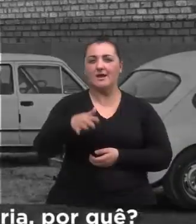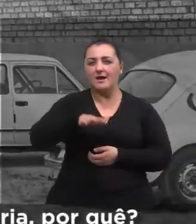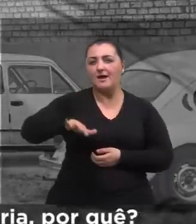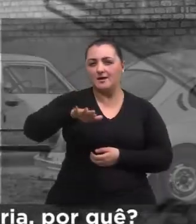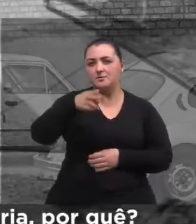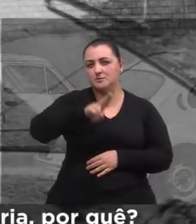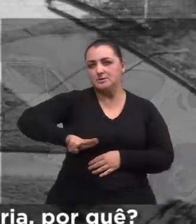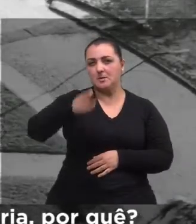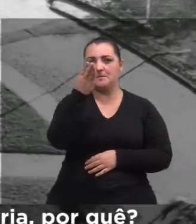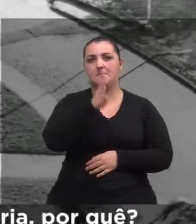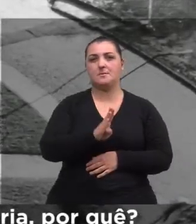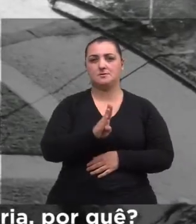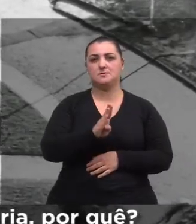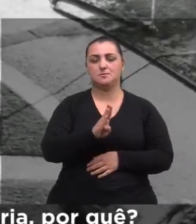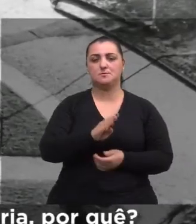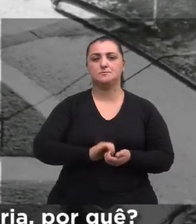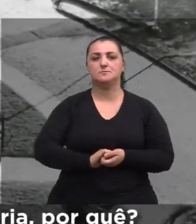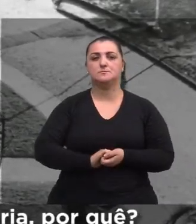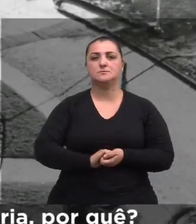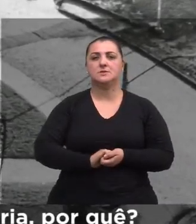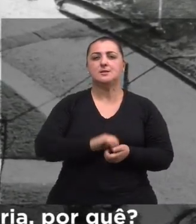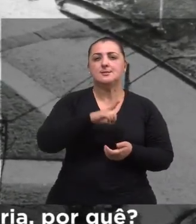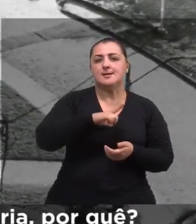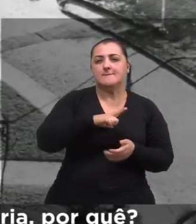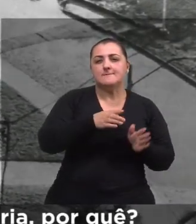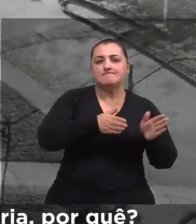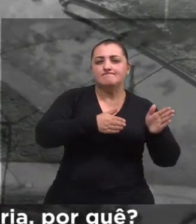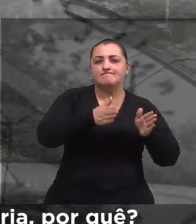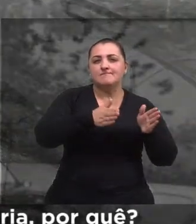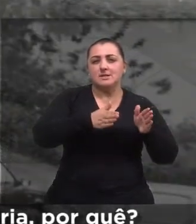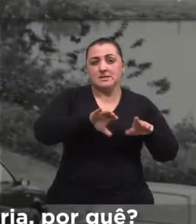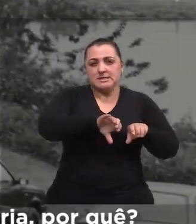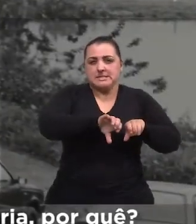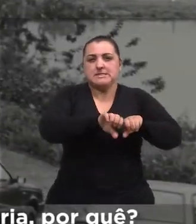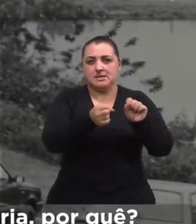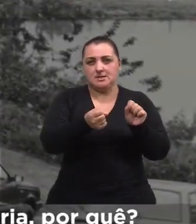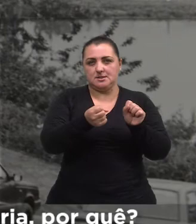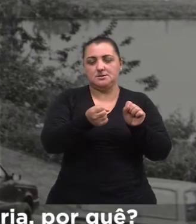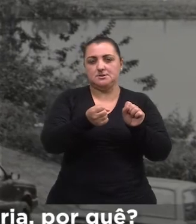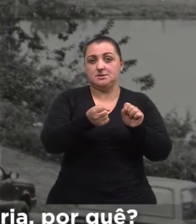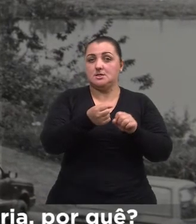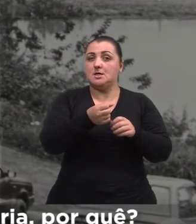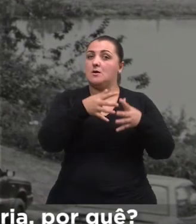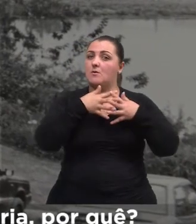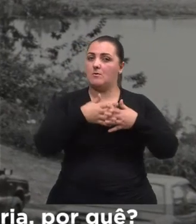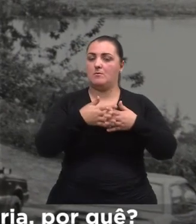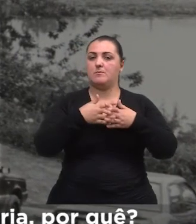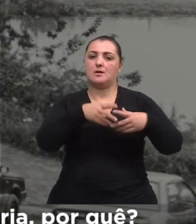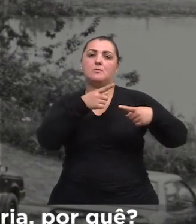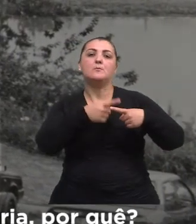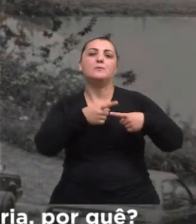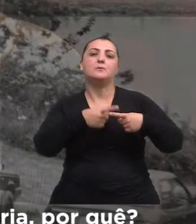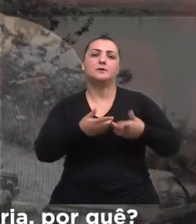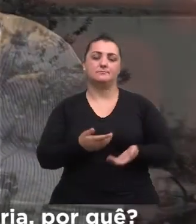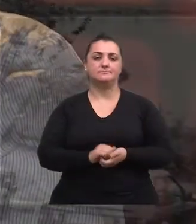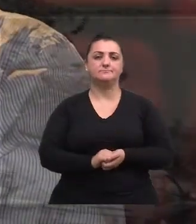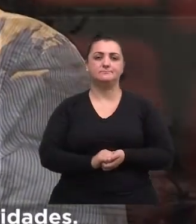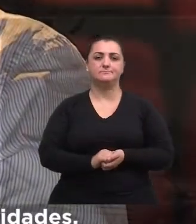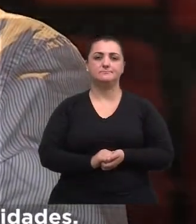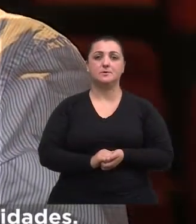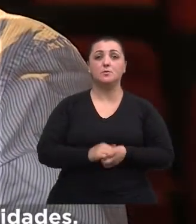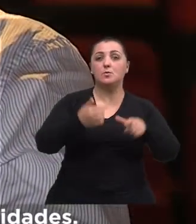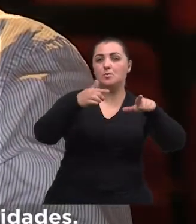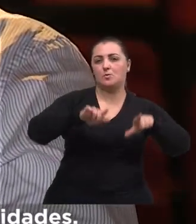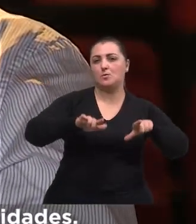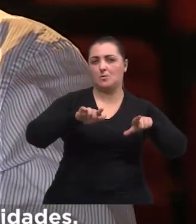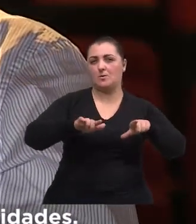A área universitária brasileira passou por uma crise tremendamente séria. Por quê?